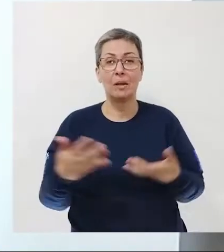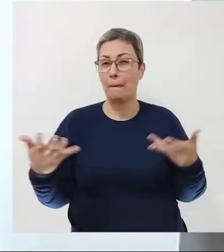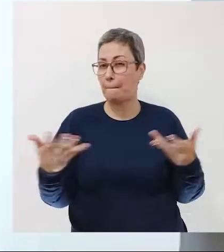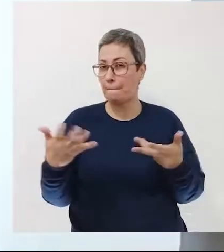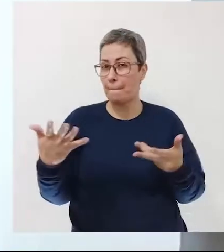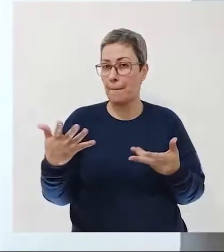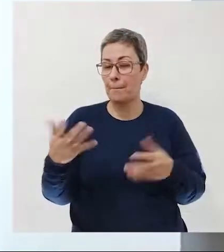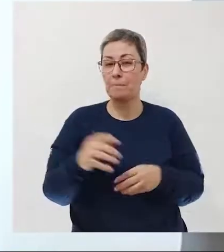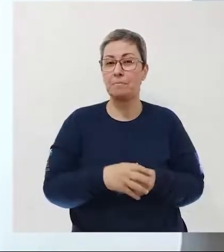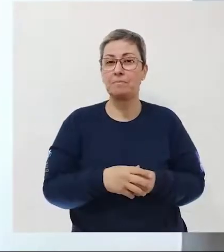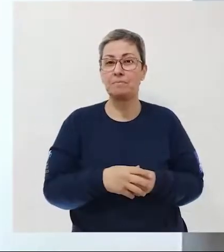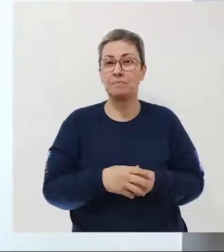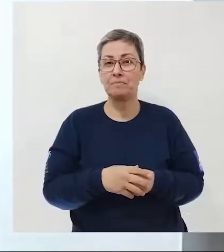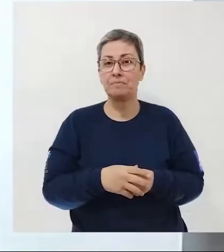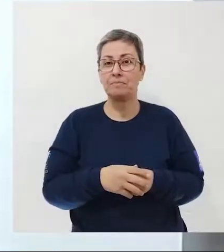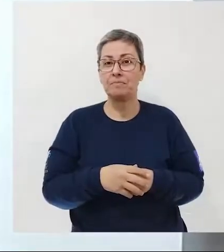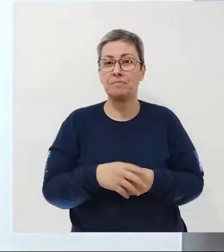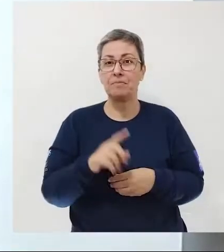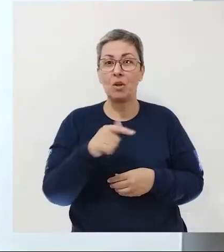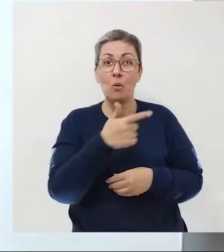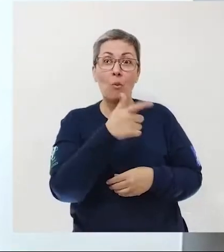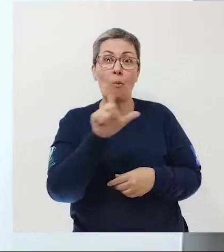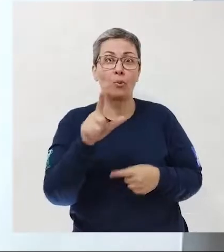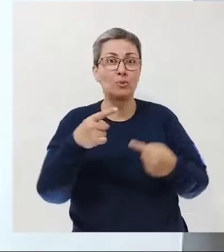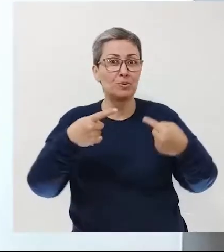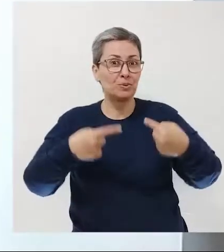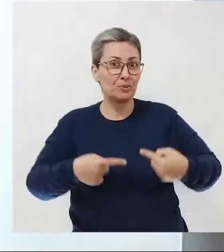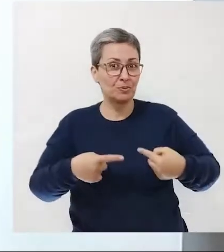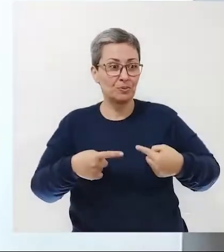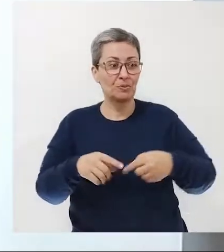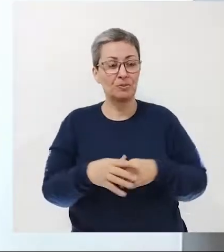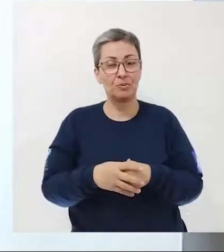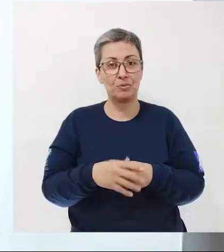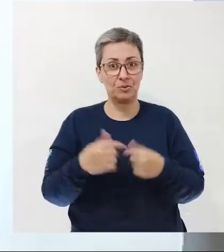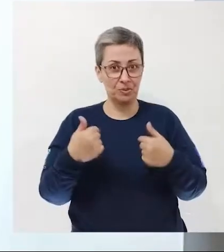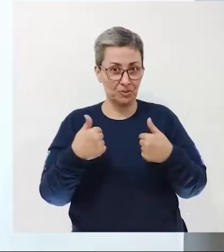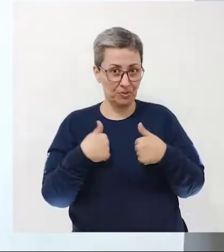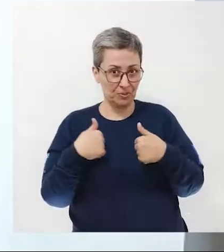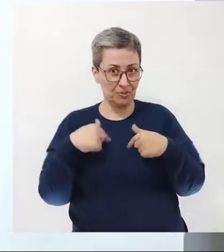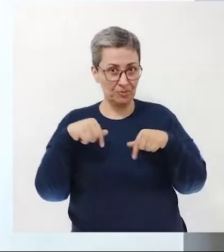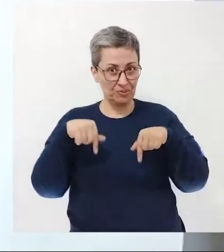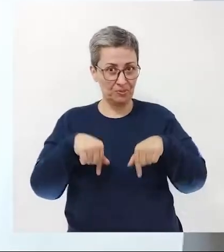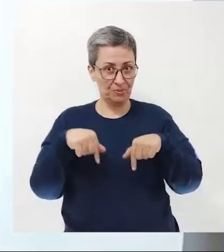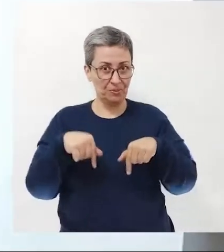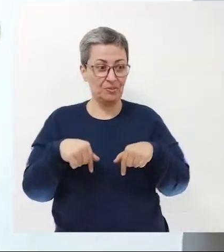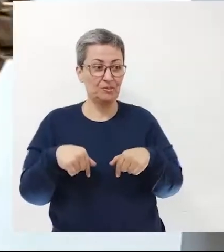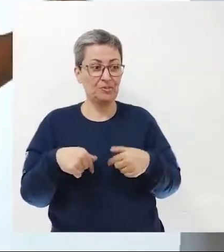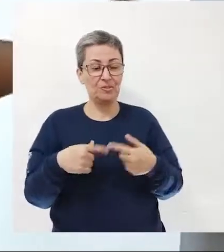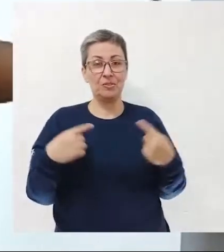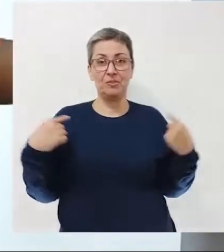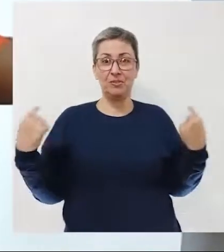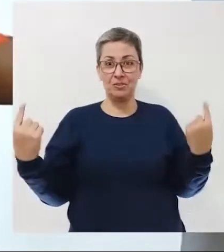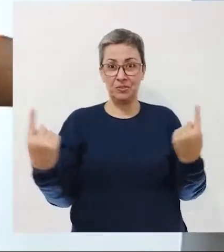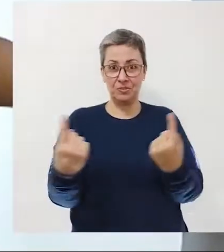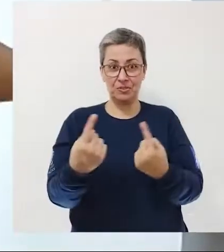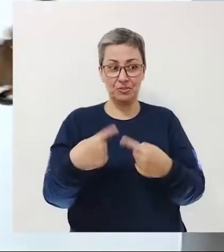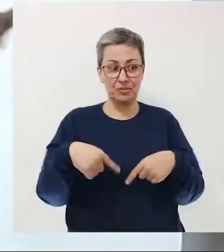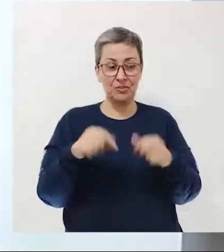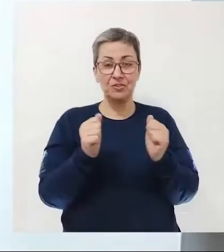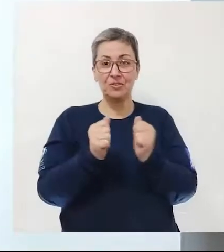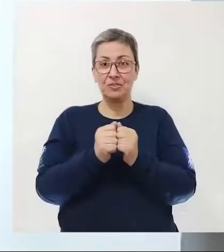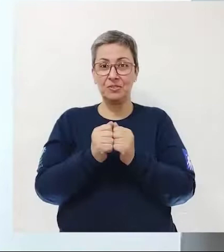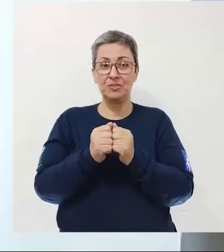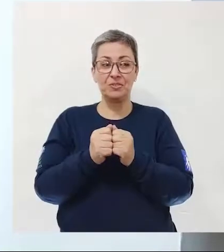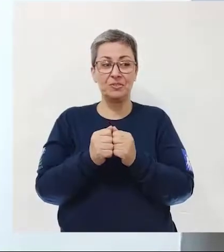E agora, outro desafio. Eu aqui, todos